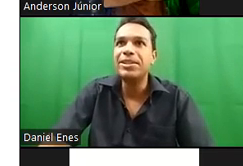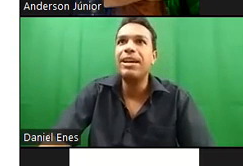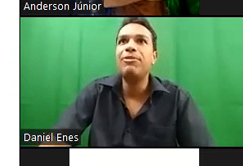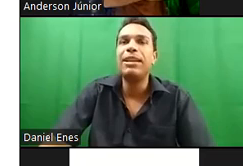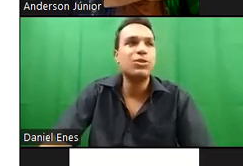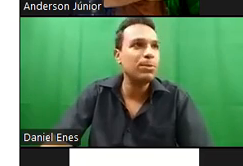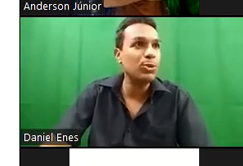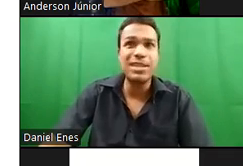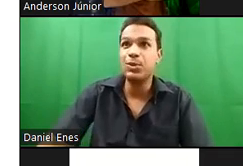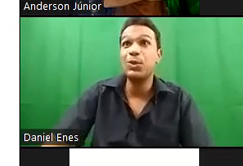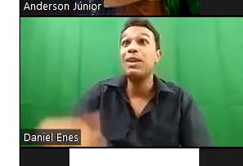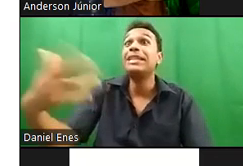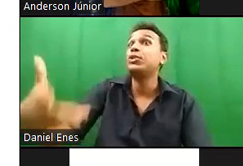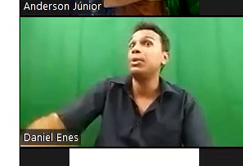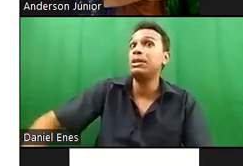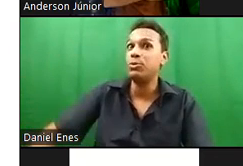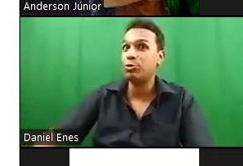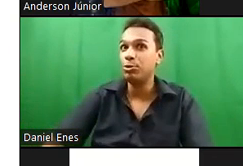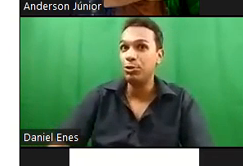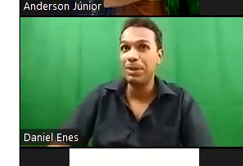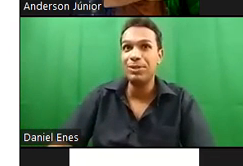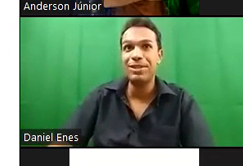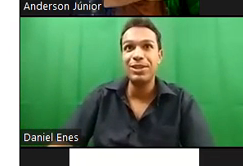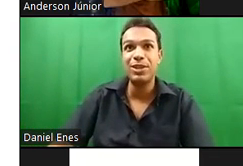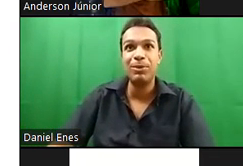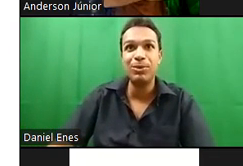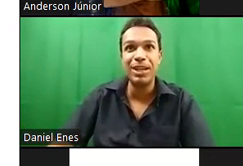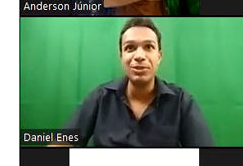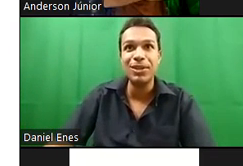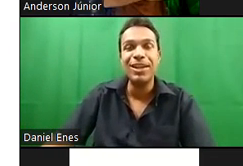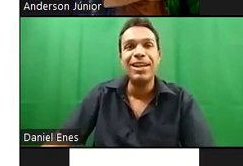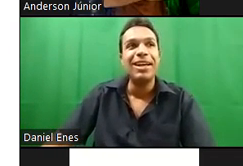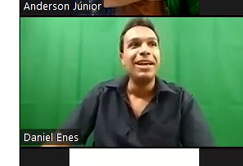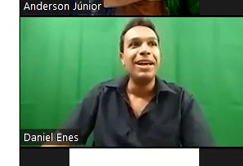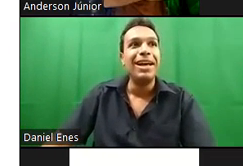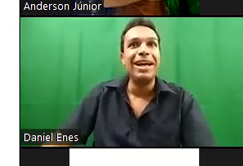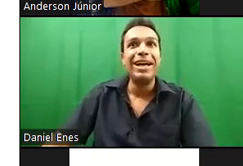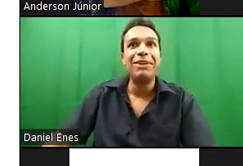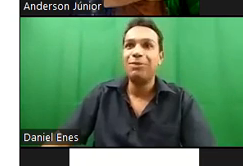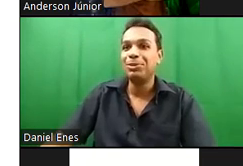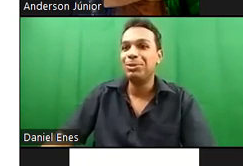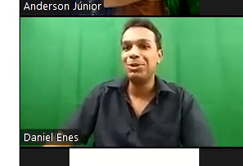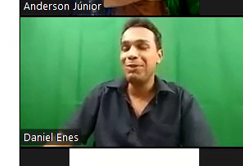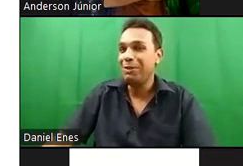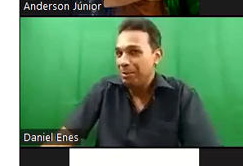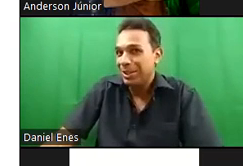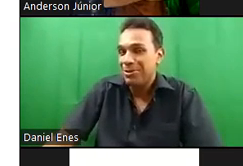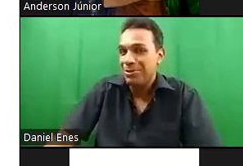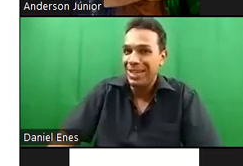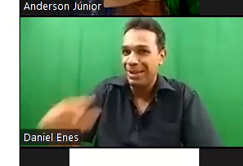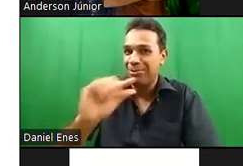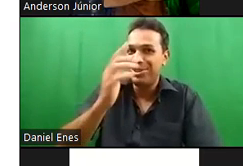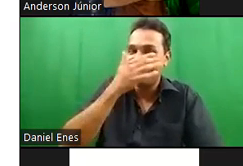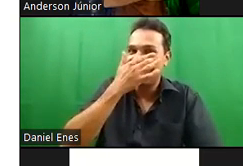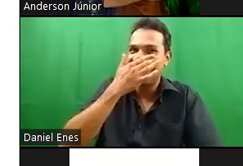palestras, né, falar sobre outros assuntos, falar da história dos surdos para vocês, tá bom, gente? Faltou história, faltou muita coisa. Eu